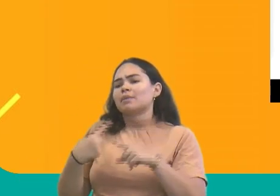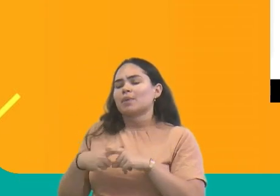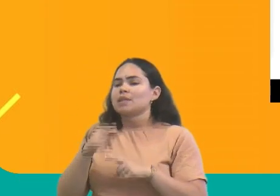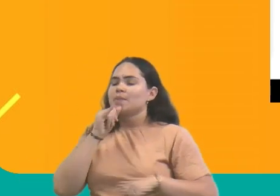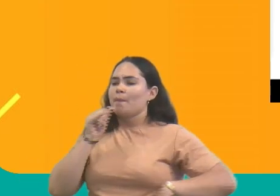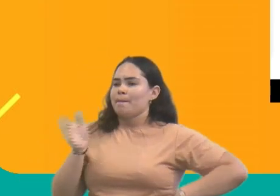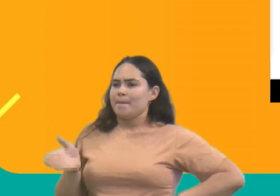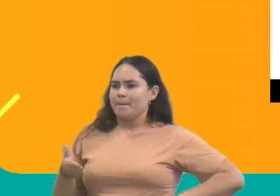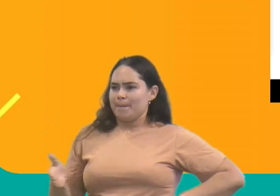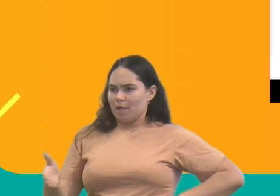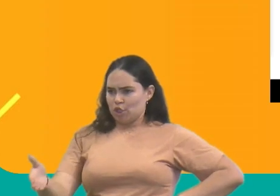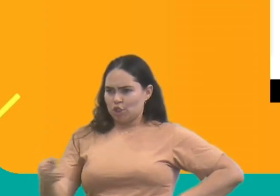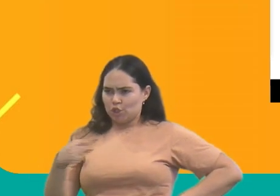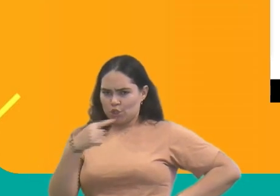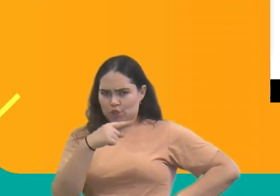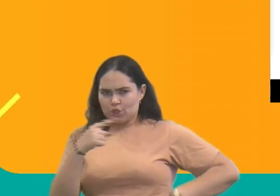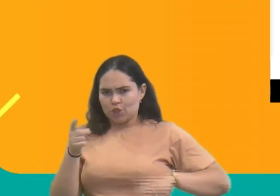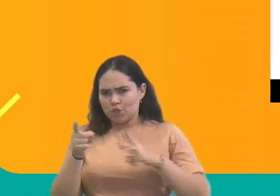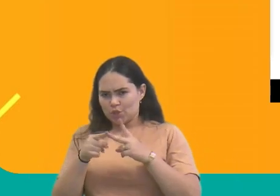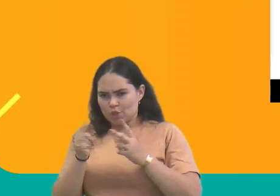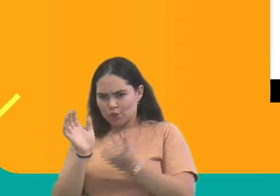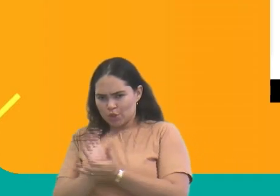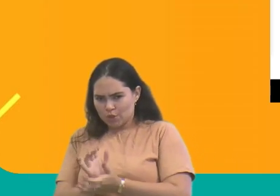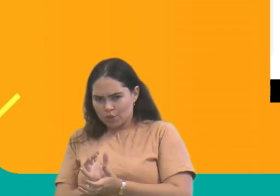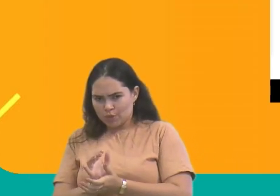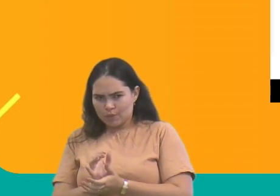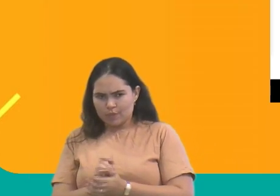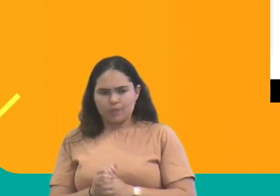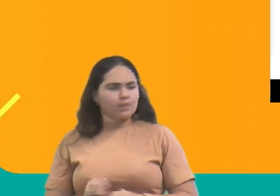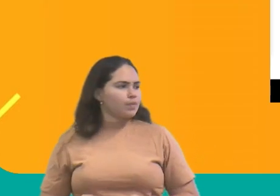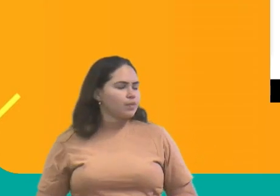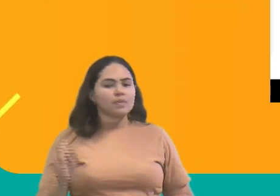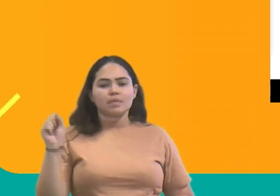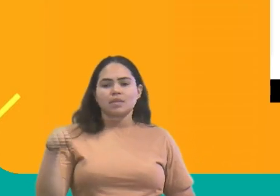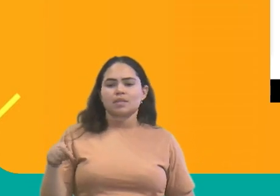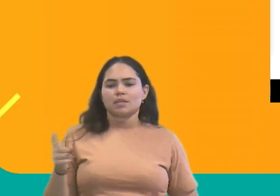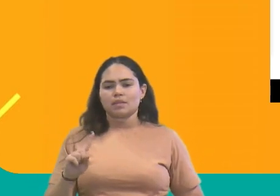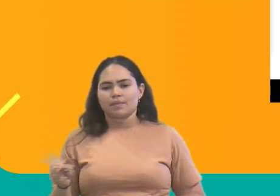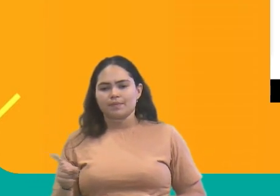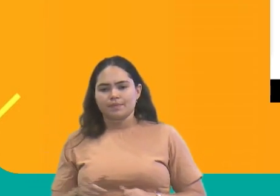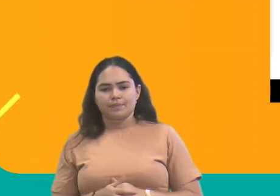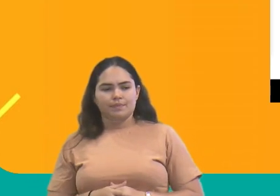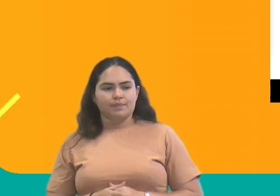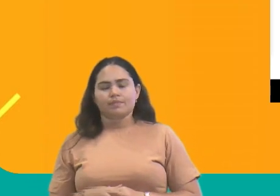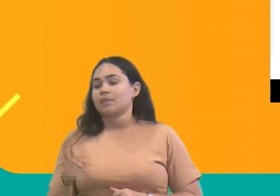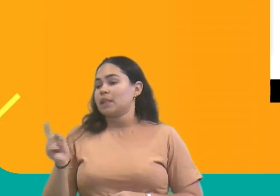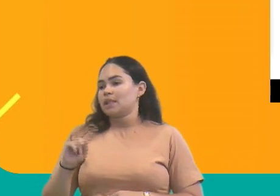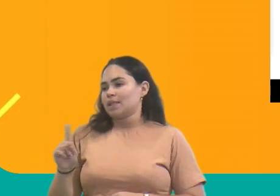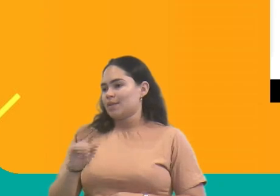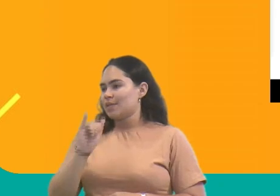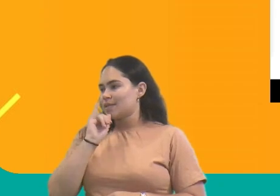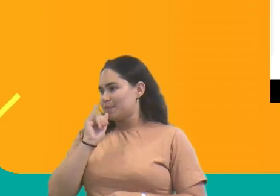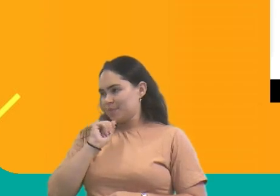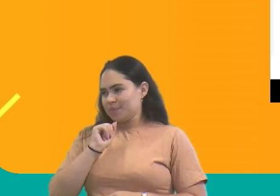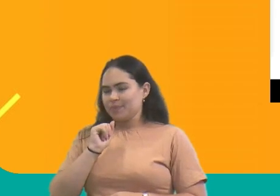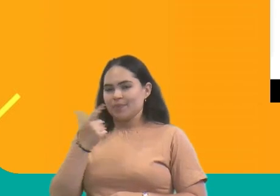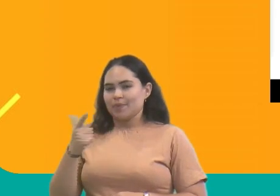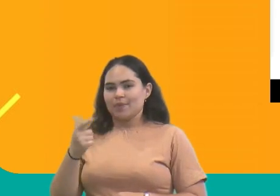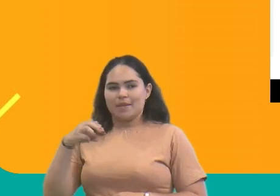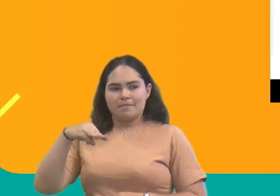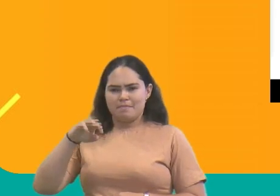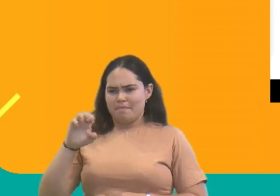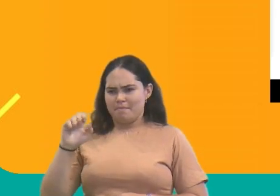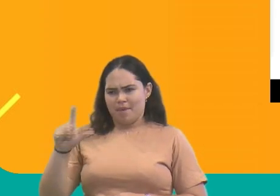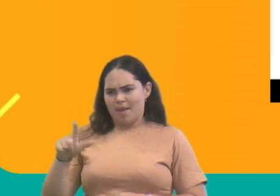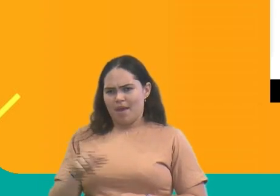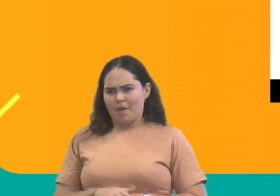Peixe é um ácido graxo insaturado? Sim ou não? Não, nem tampouco mel